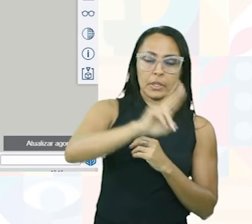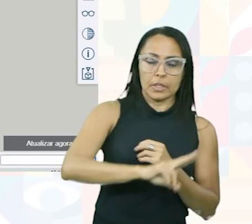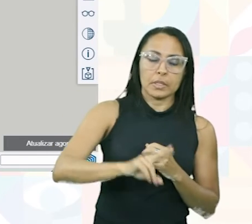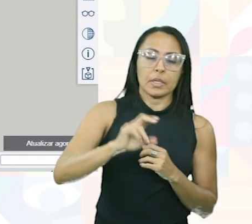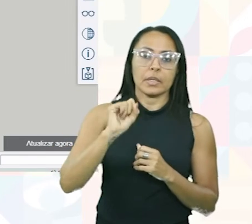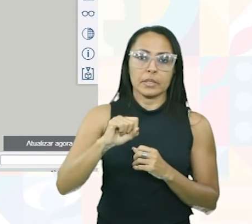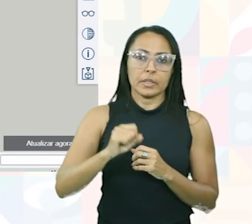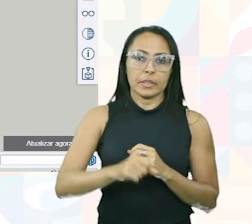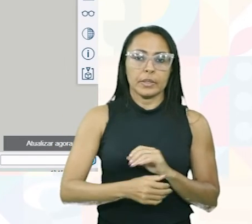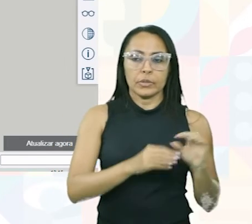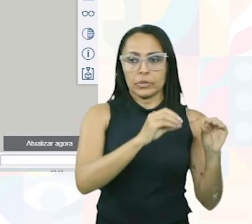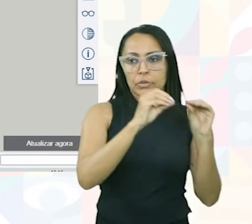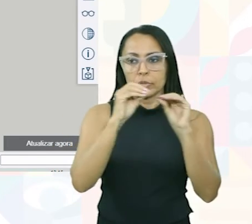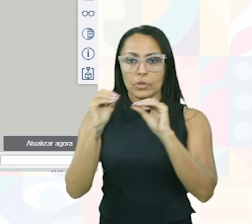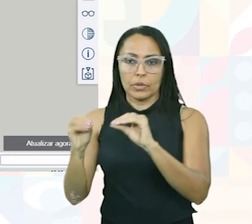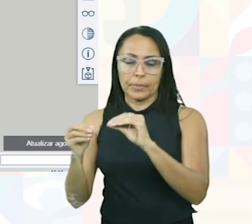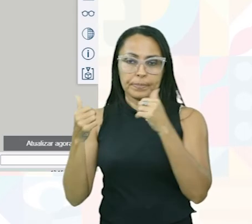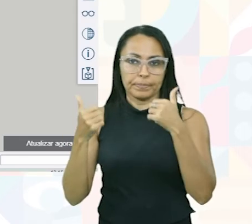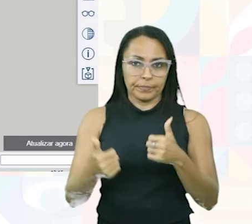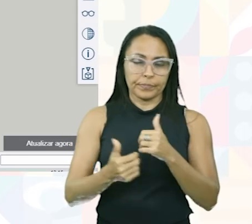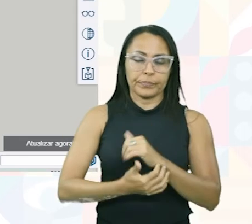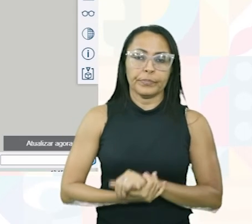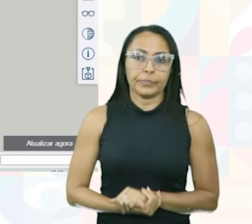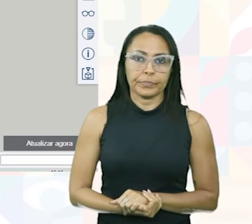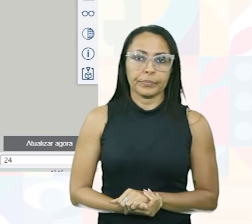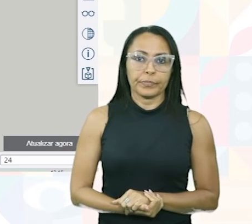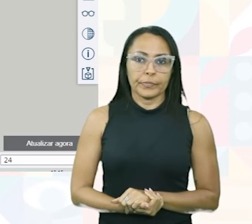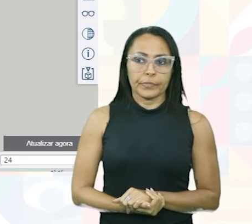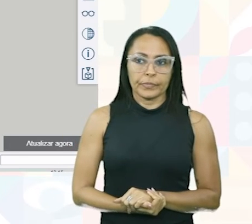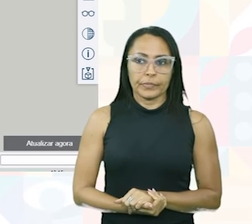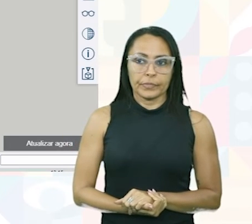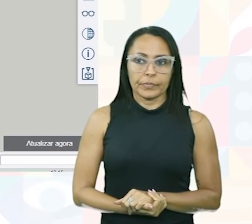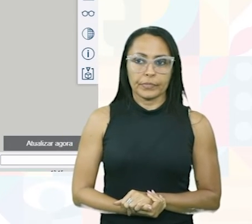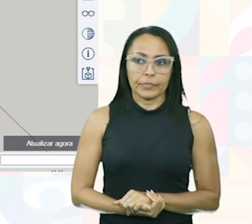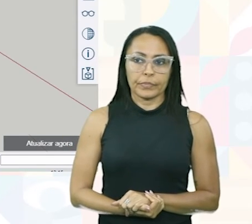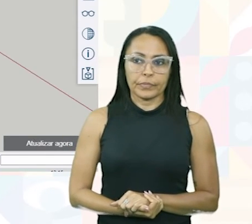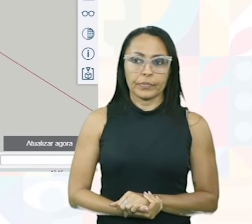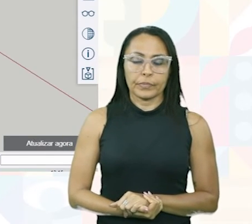ferramenta deslocar, certo? Então, agora eu vou colocar um círculo